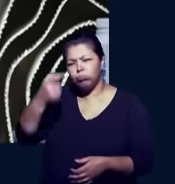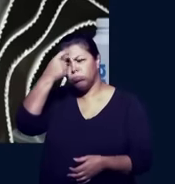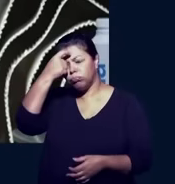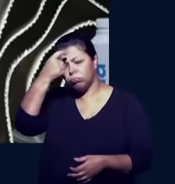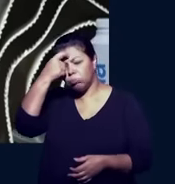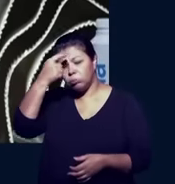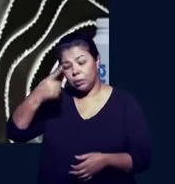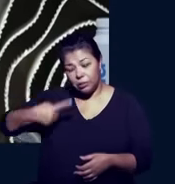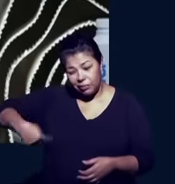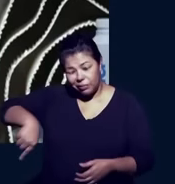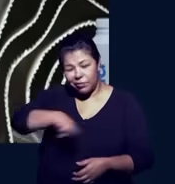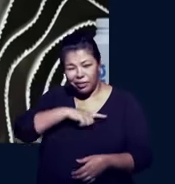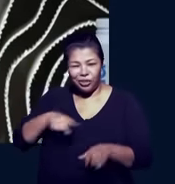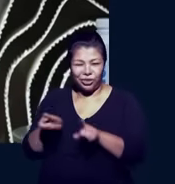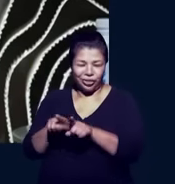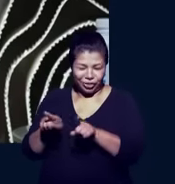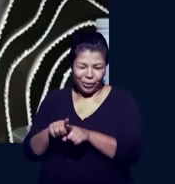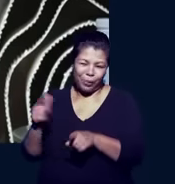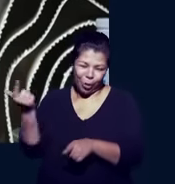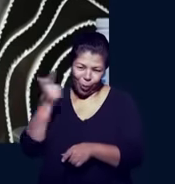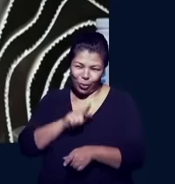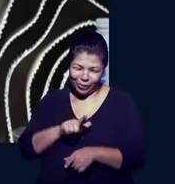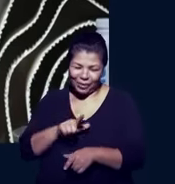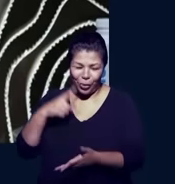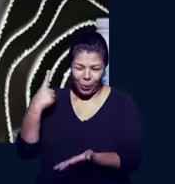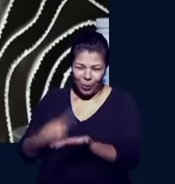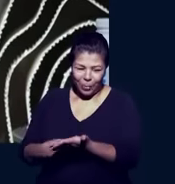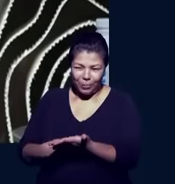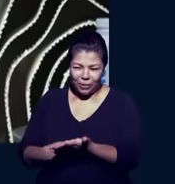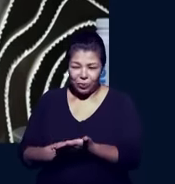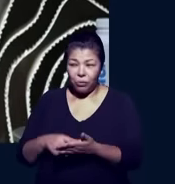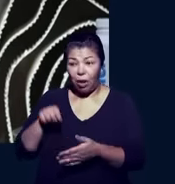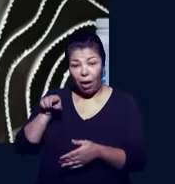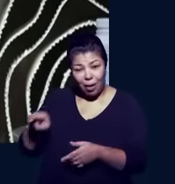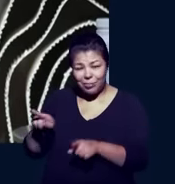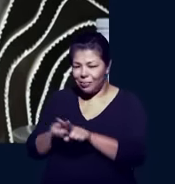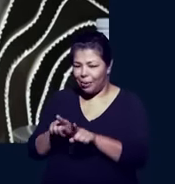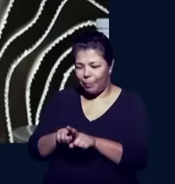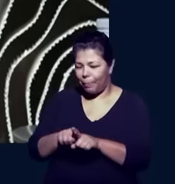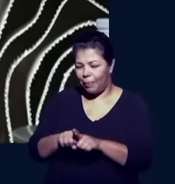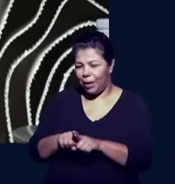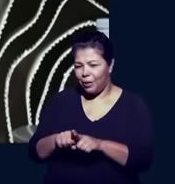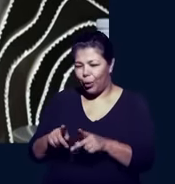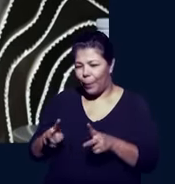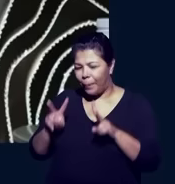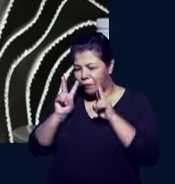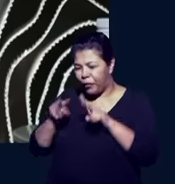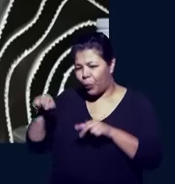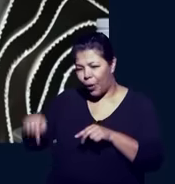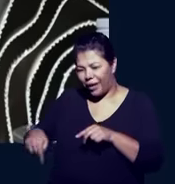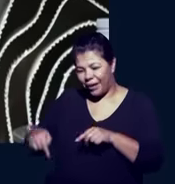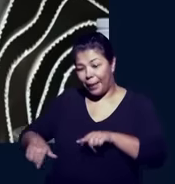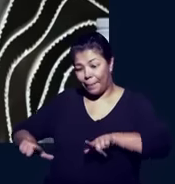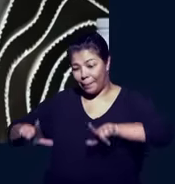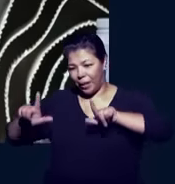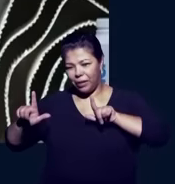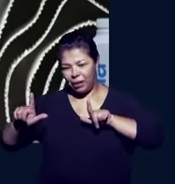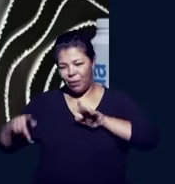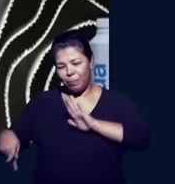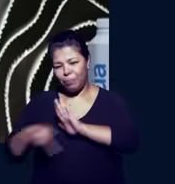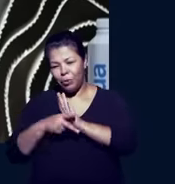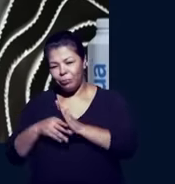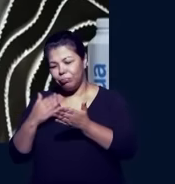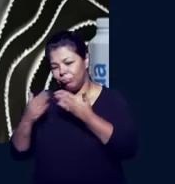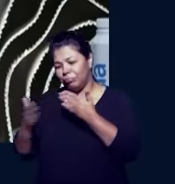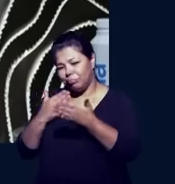esse painel dos quatro governadores não viram também eh o ministro Haddad de manhã mostrando que tá tentando enfim que